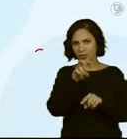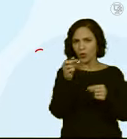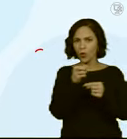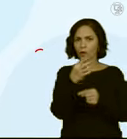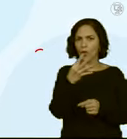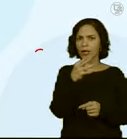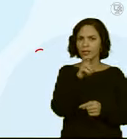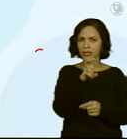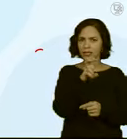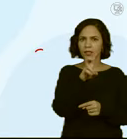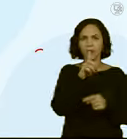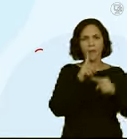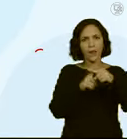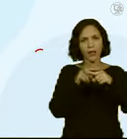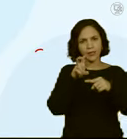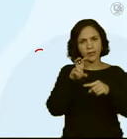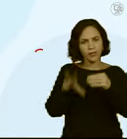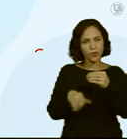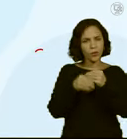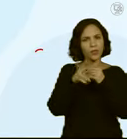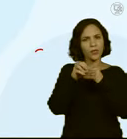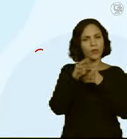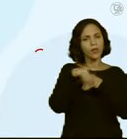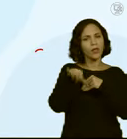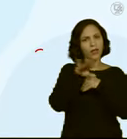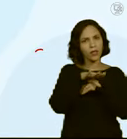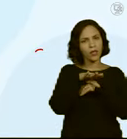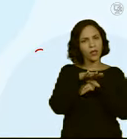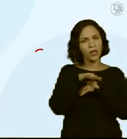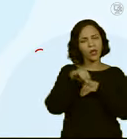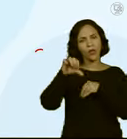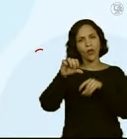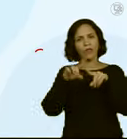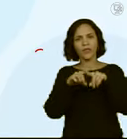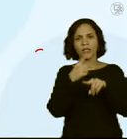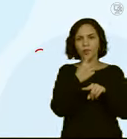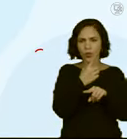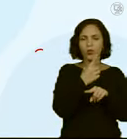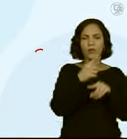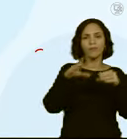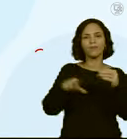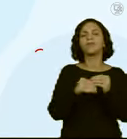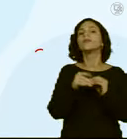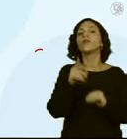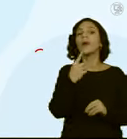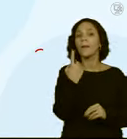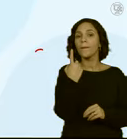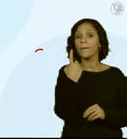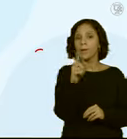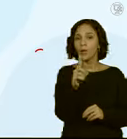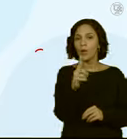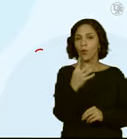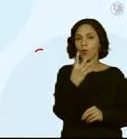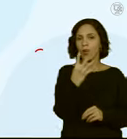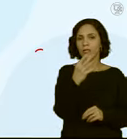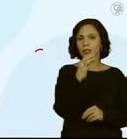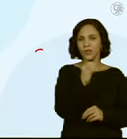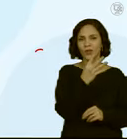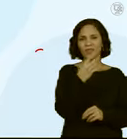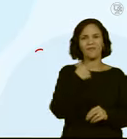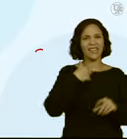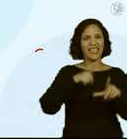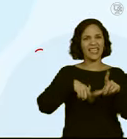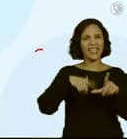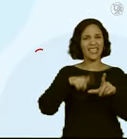95/45 com mais cinco 50 sobre cinco para cá nove meses 19 com mais 5.404